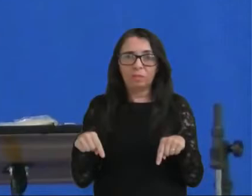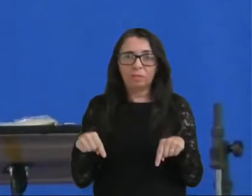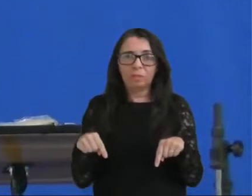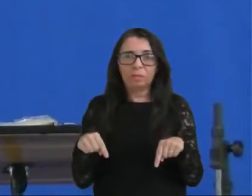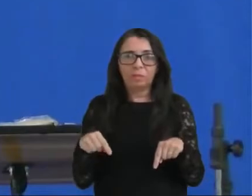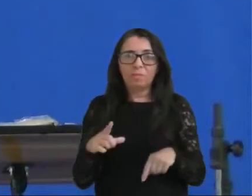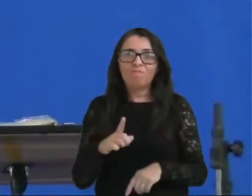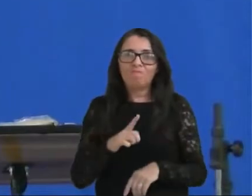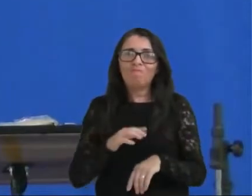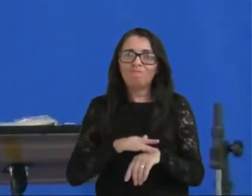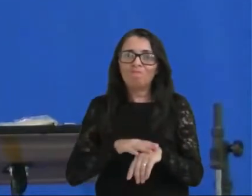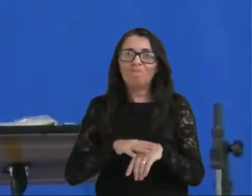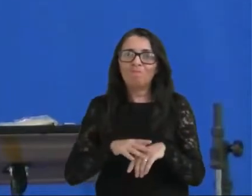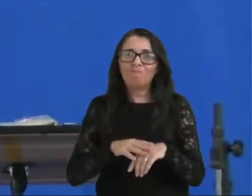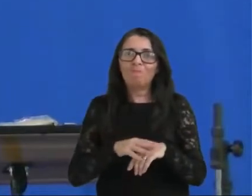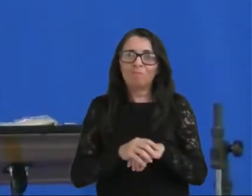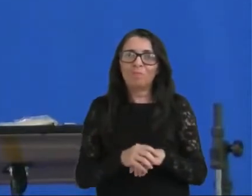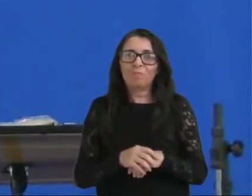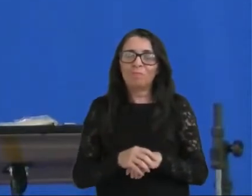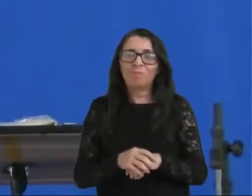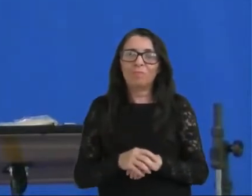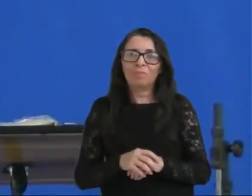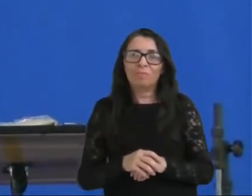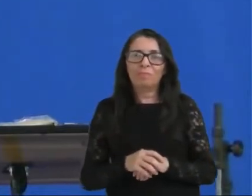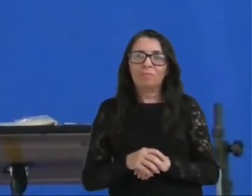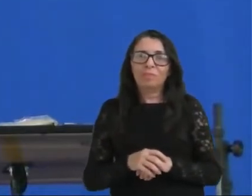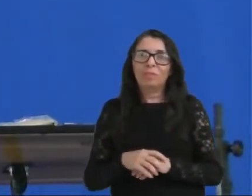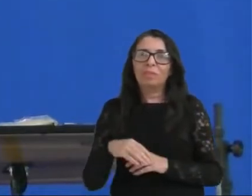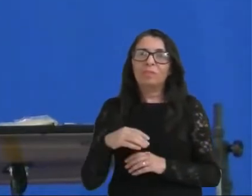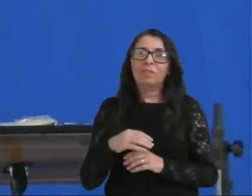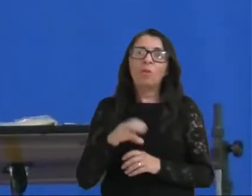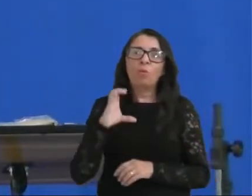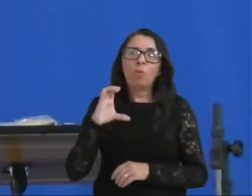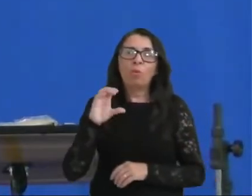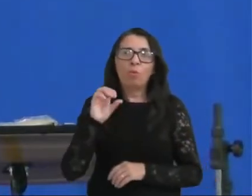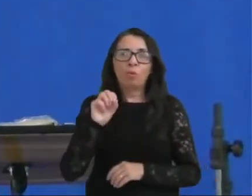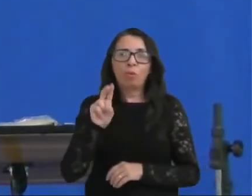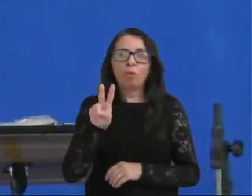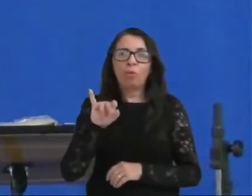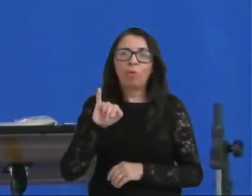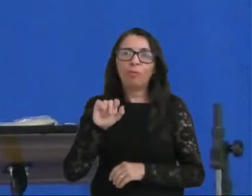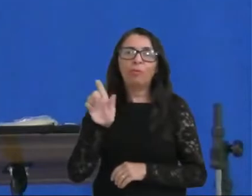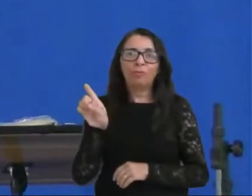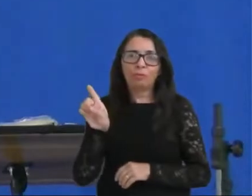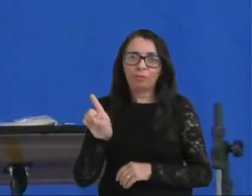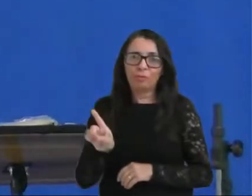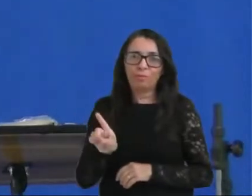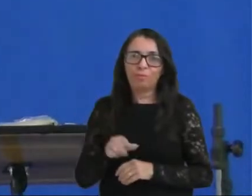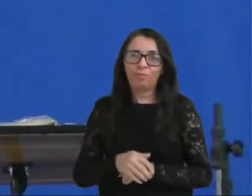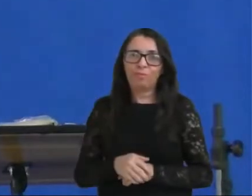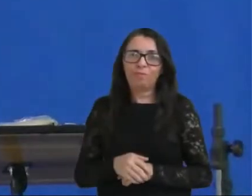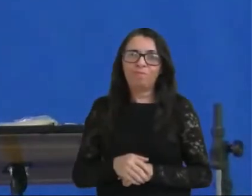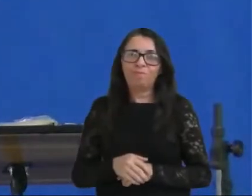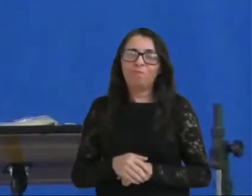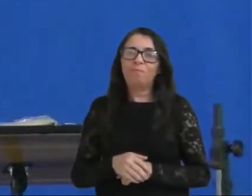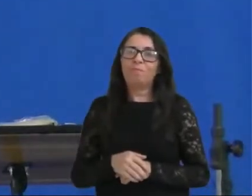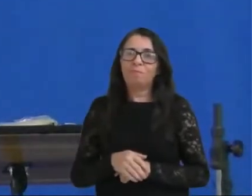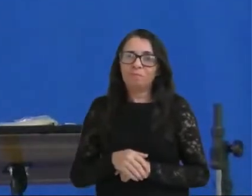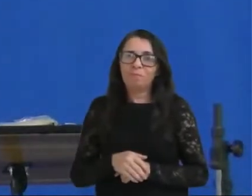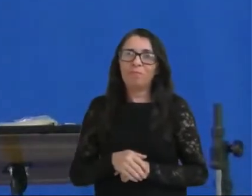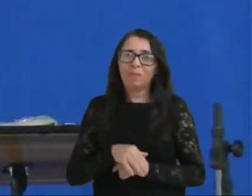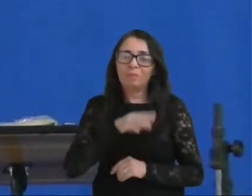o número de pessoas que estão sendo contaminadas por essa variante que está assolando, esse vírus está assolando nosso país.